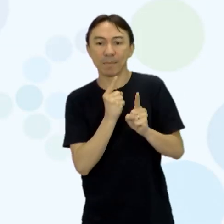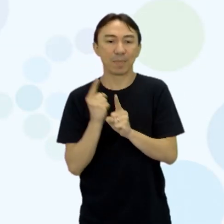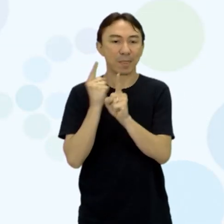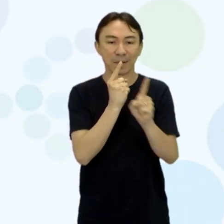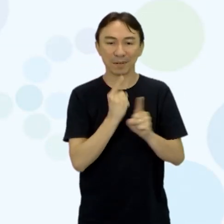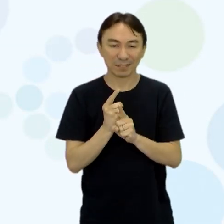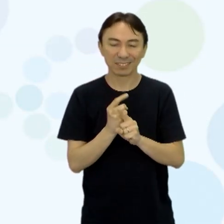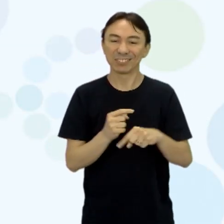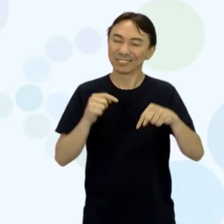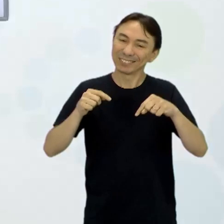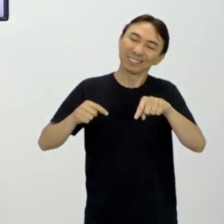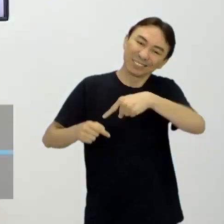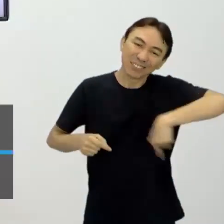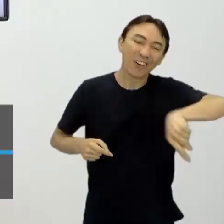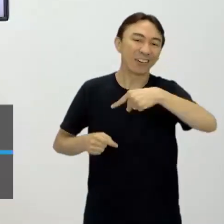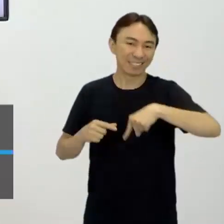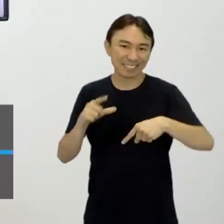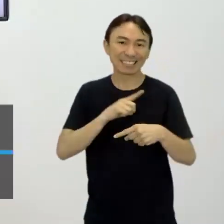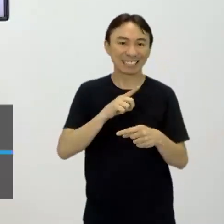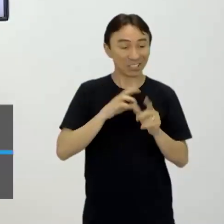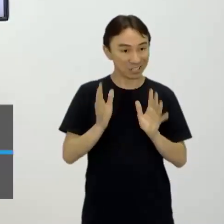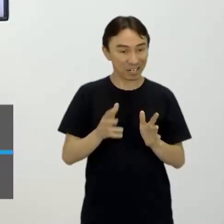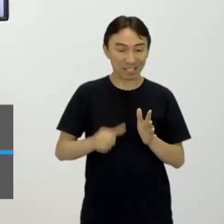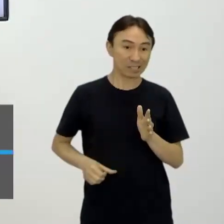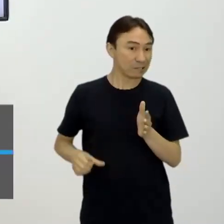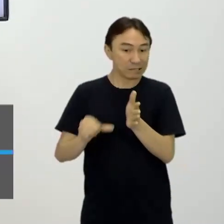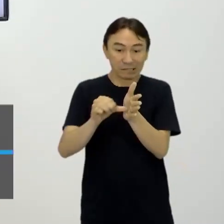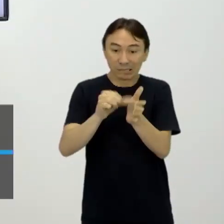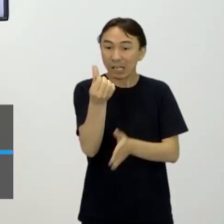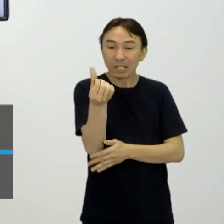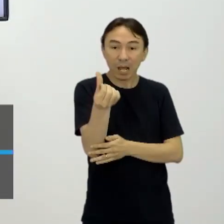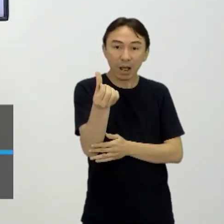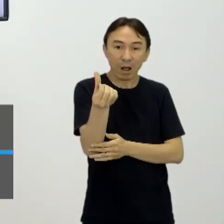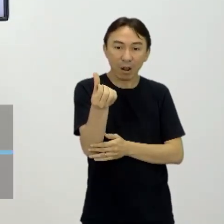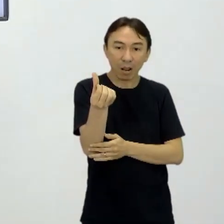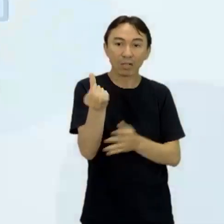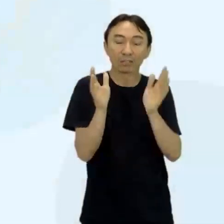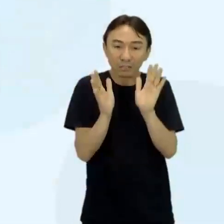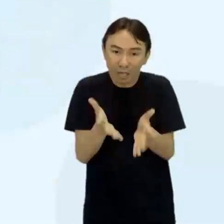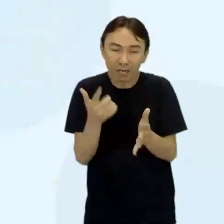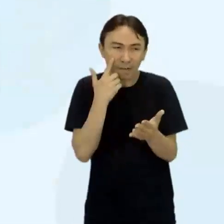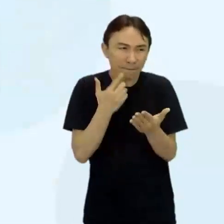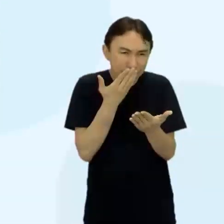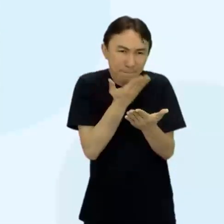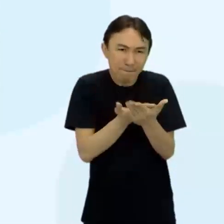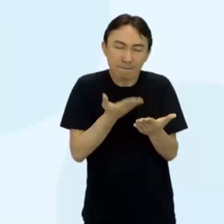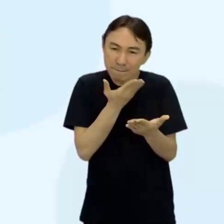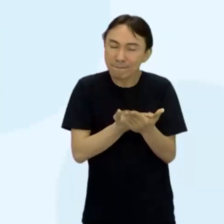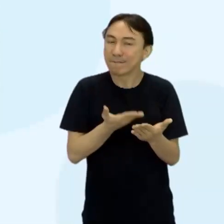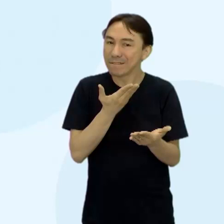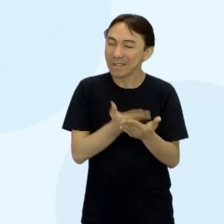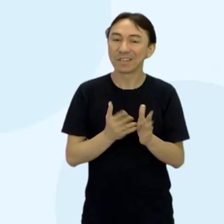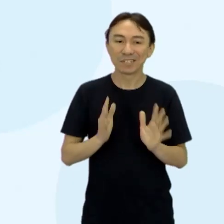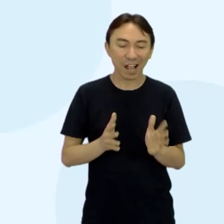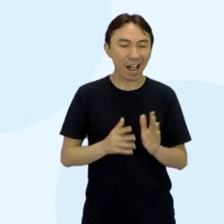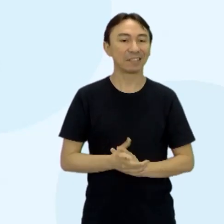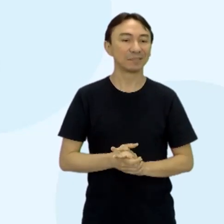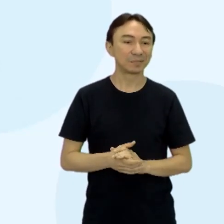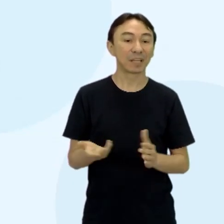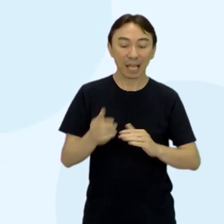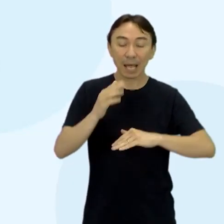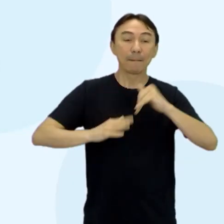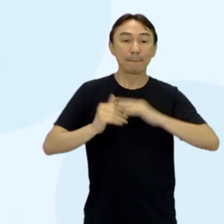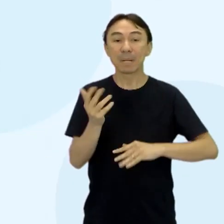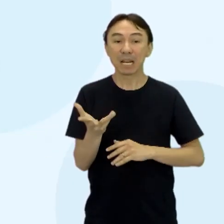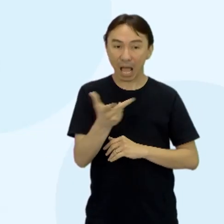seis aulinhas, né? Hoje, sexta aula destas habilidades, né? E as habilidades que nós temos são as habilidades 14, que